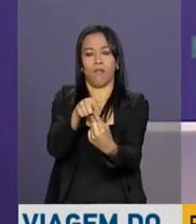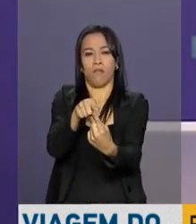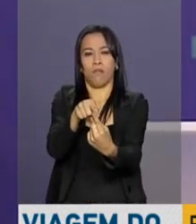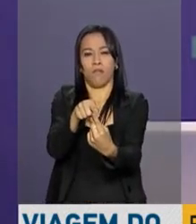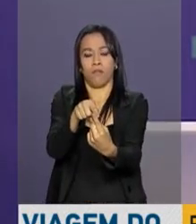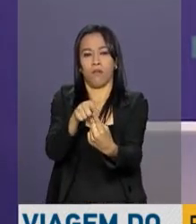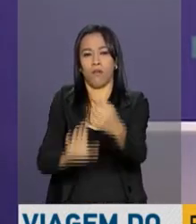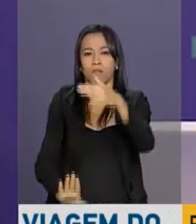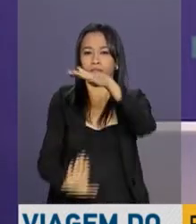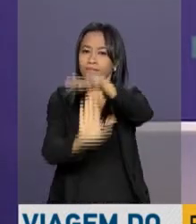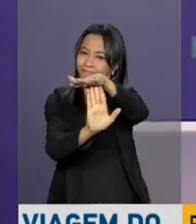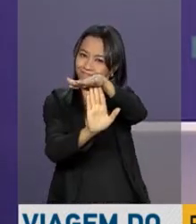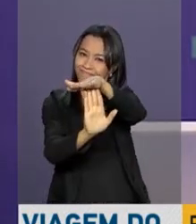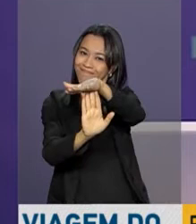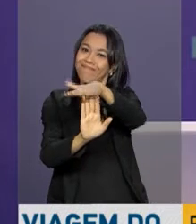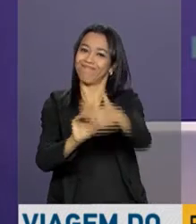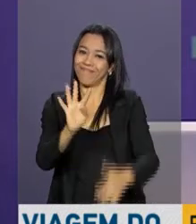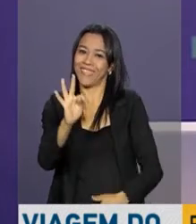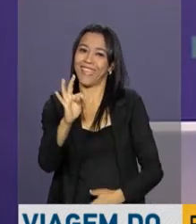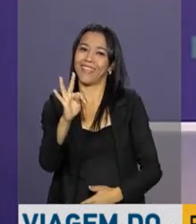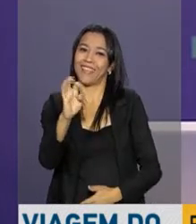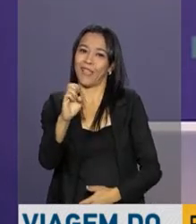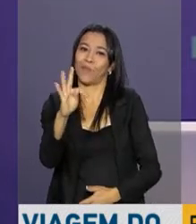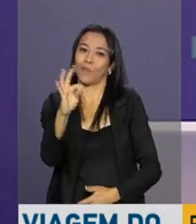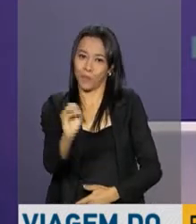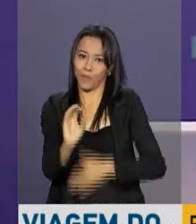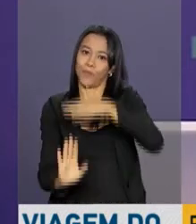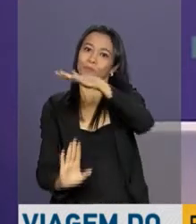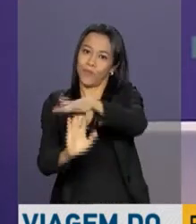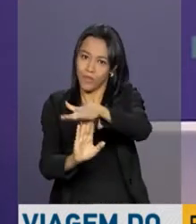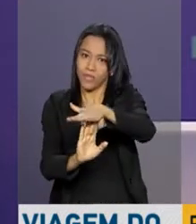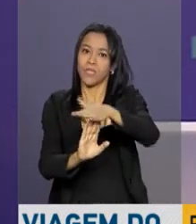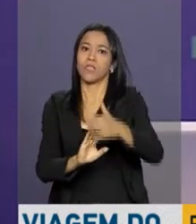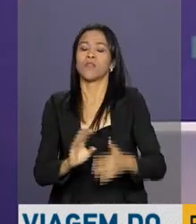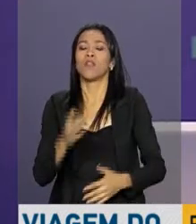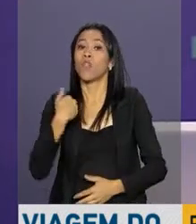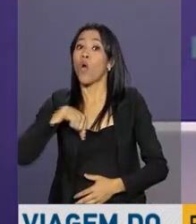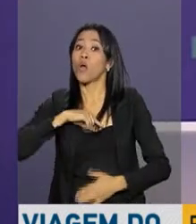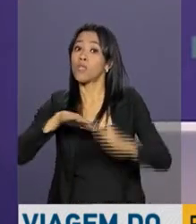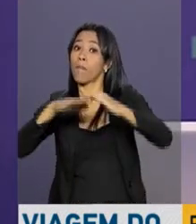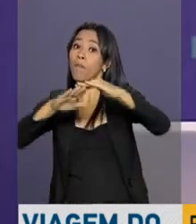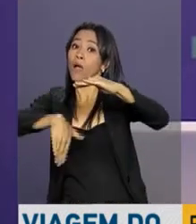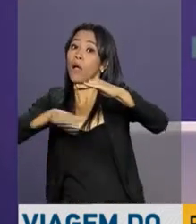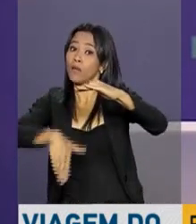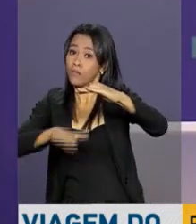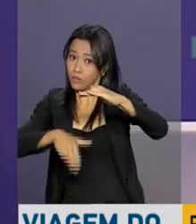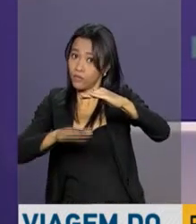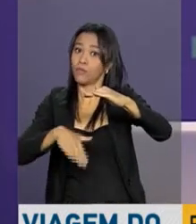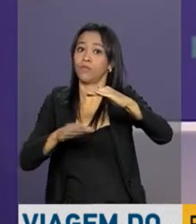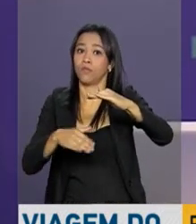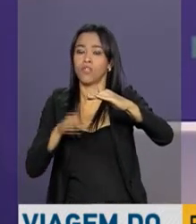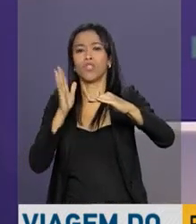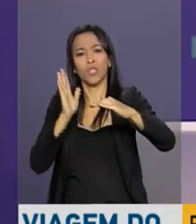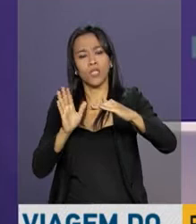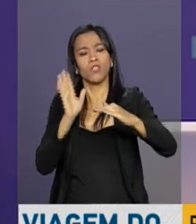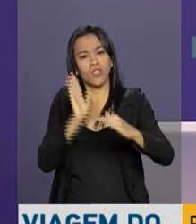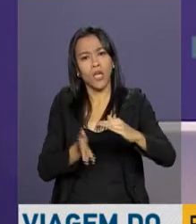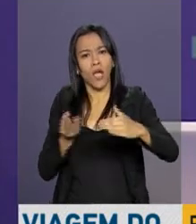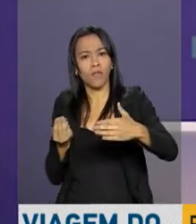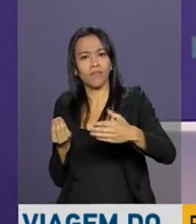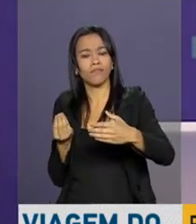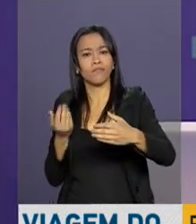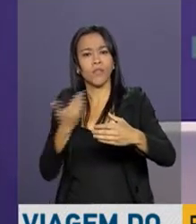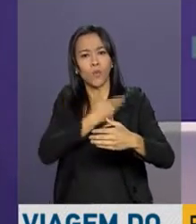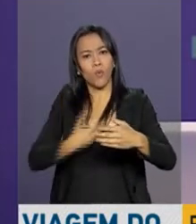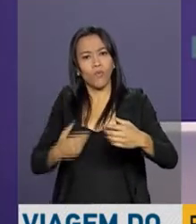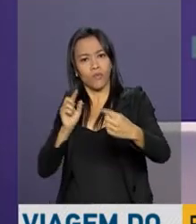o teto da meta, não é? Nós estamos abaixo do teto da meta fixada nestes